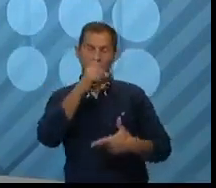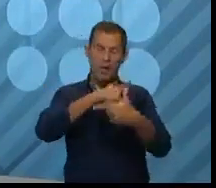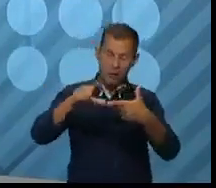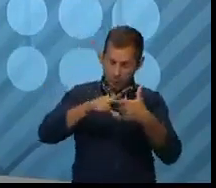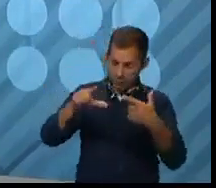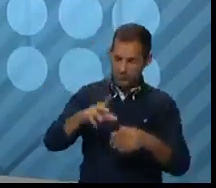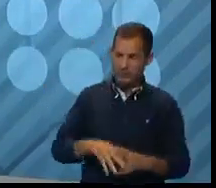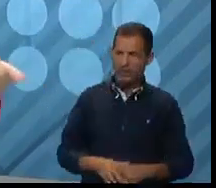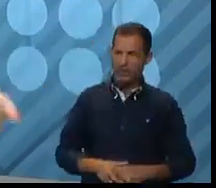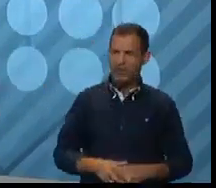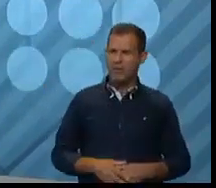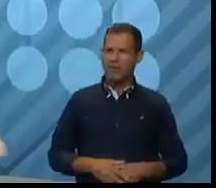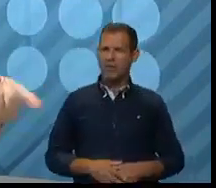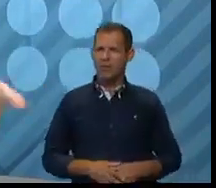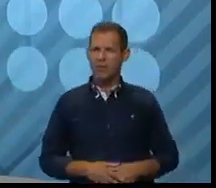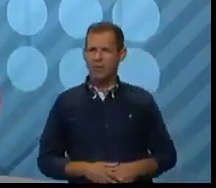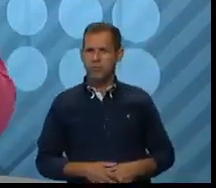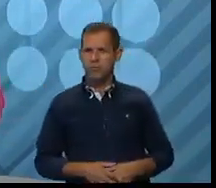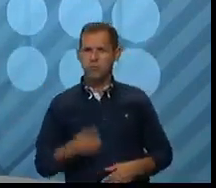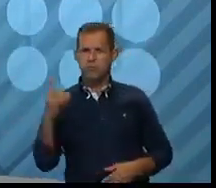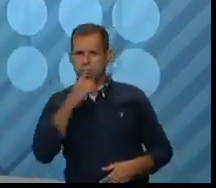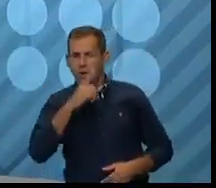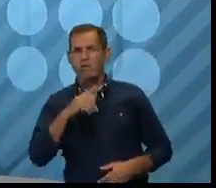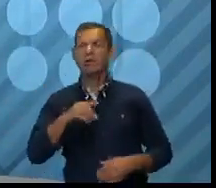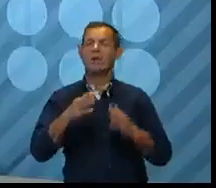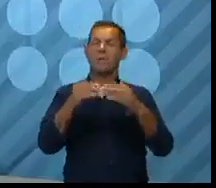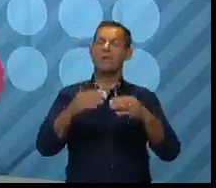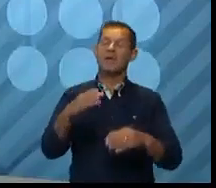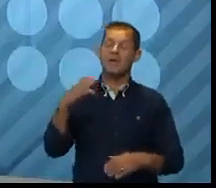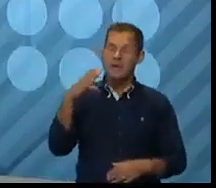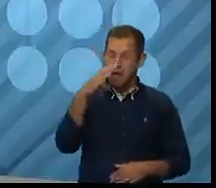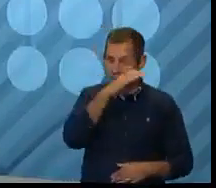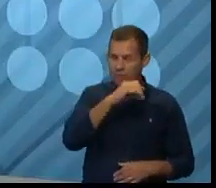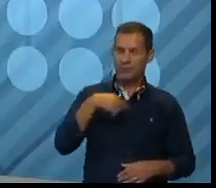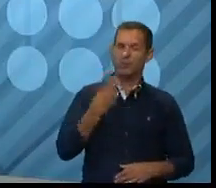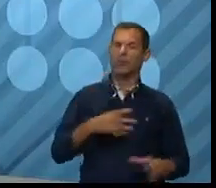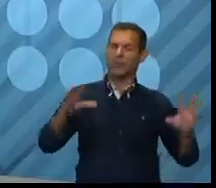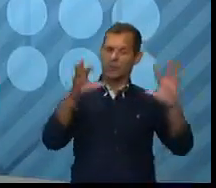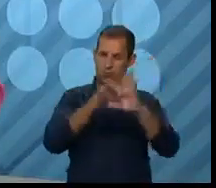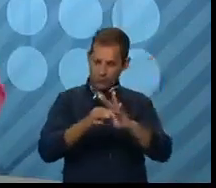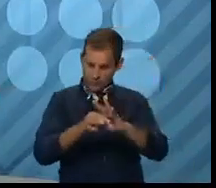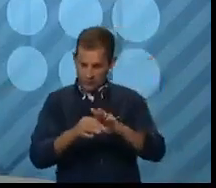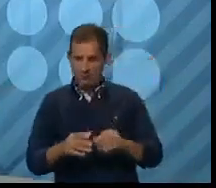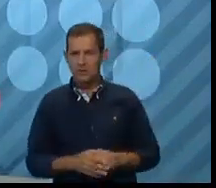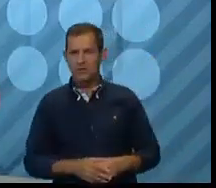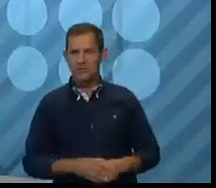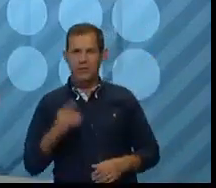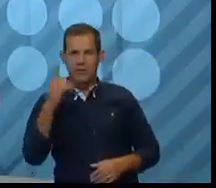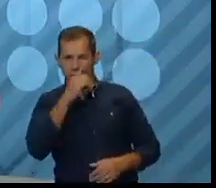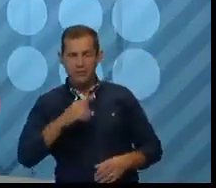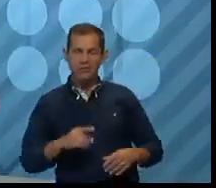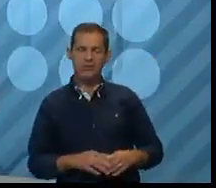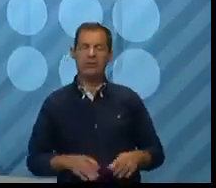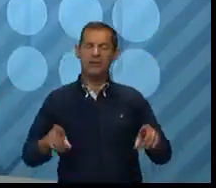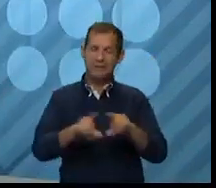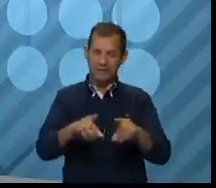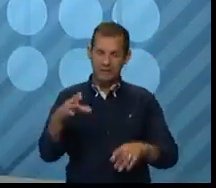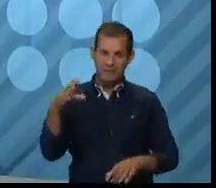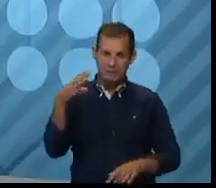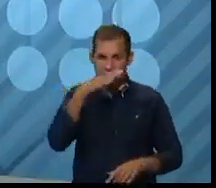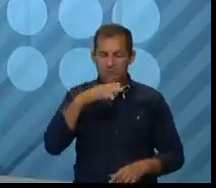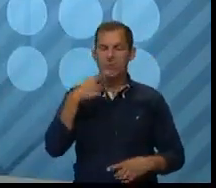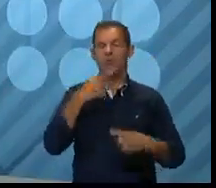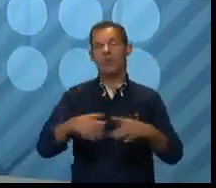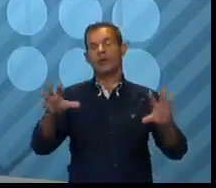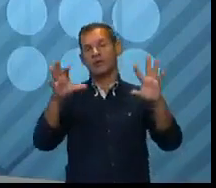te dá a aceleração e te pede a velocidade, o que que a gente faz? A integral da aceleração é a velocidade. Então,